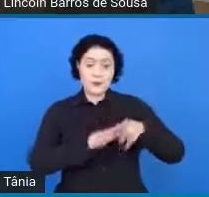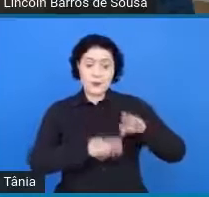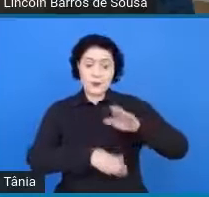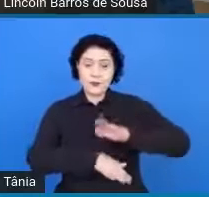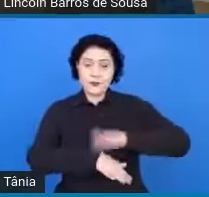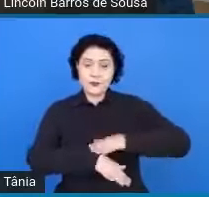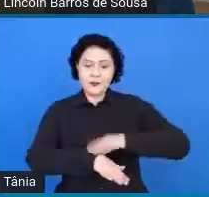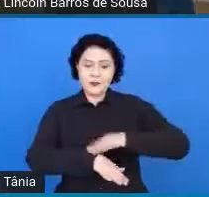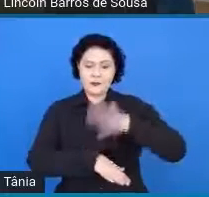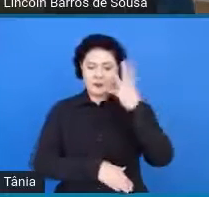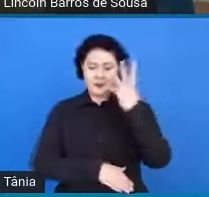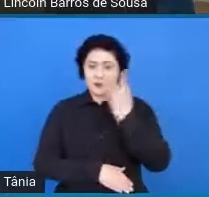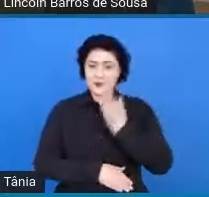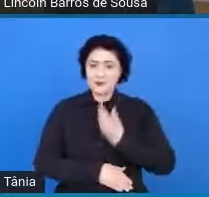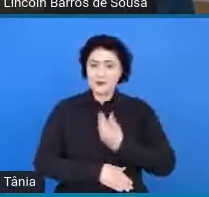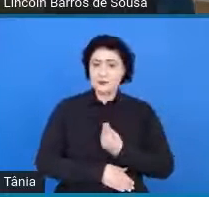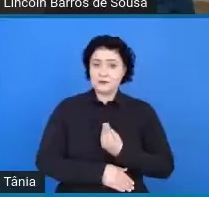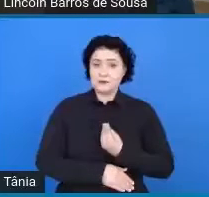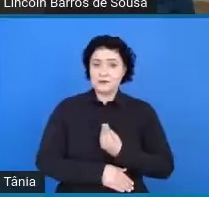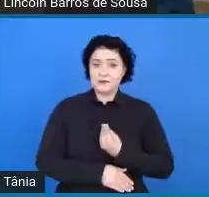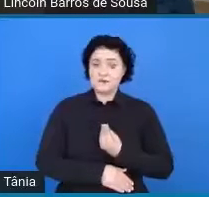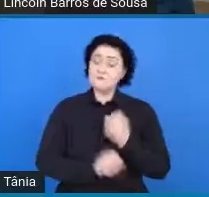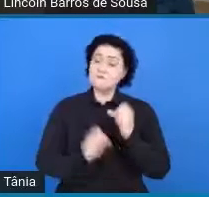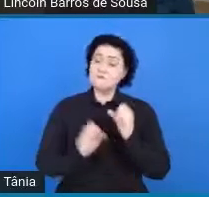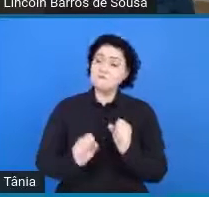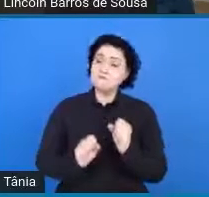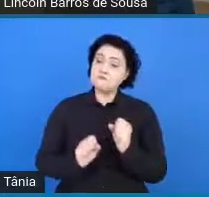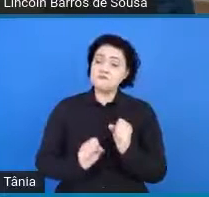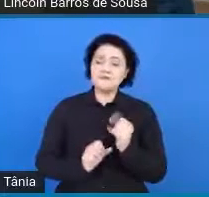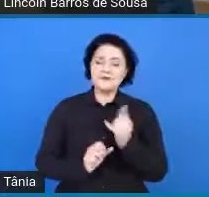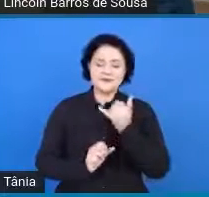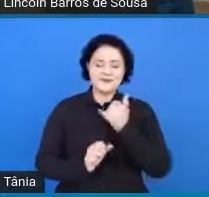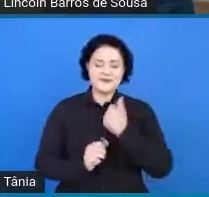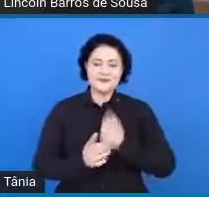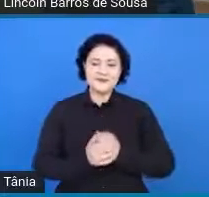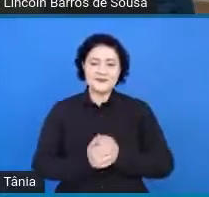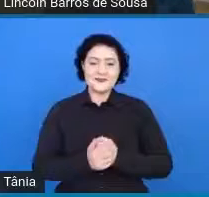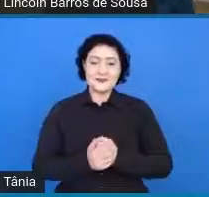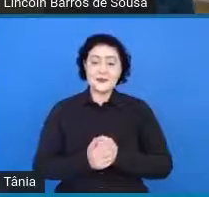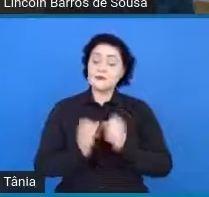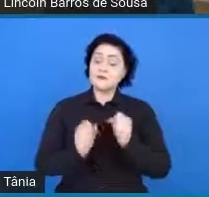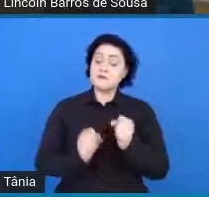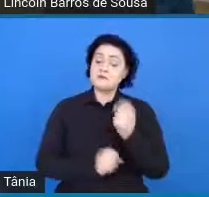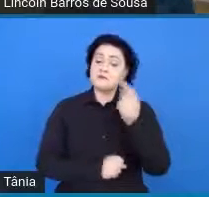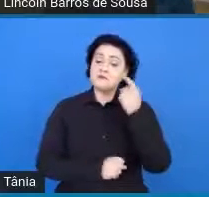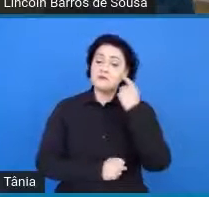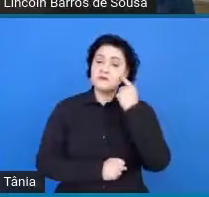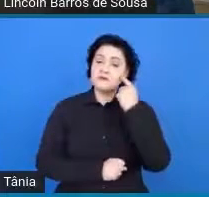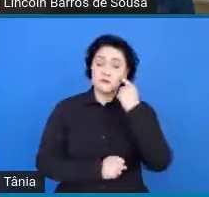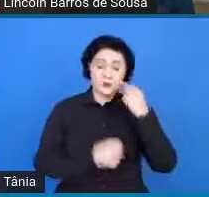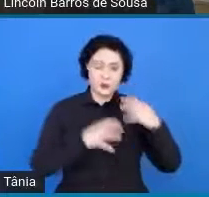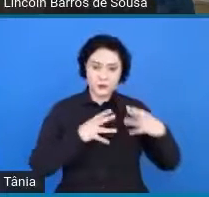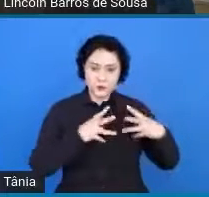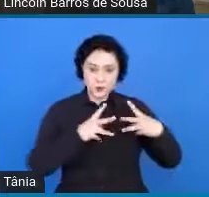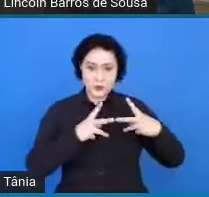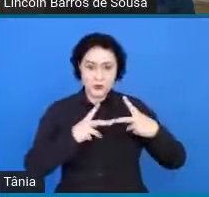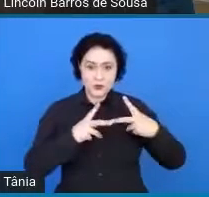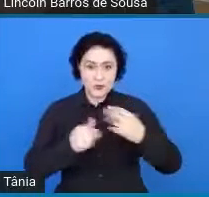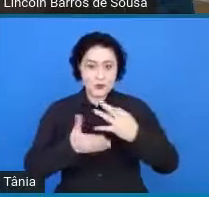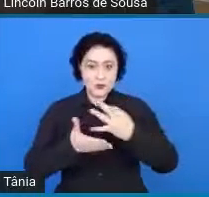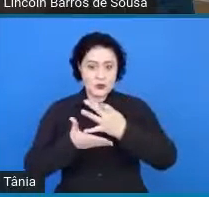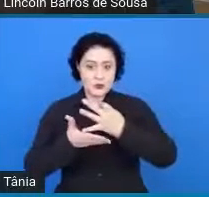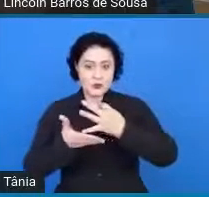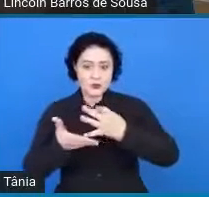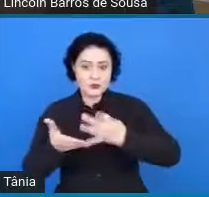imaginam que perdoem imaginam que todos os textos